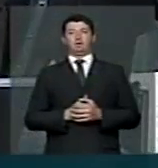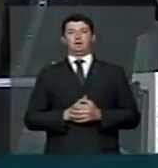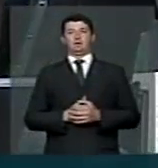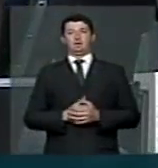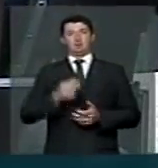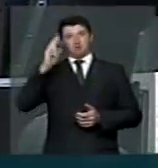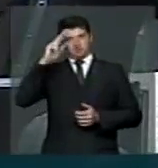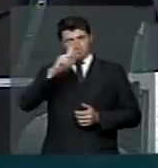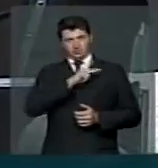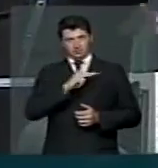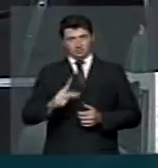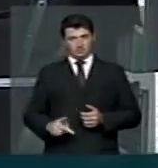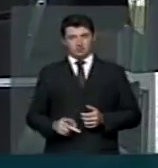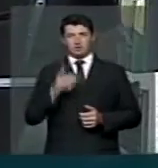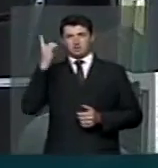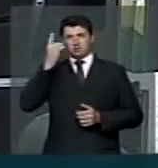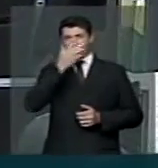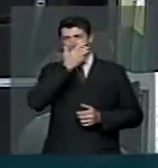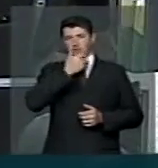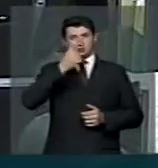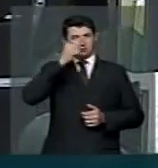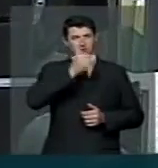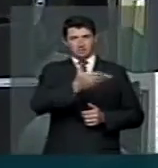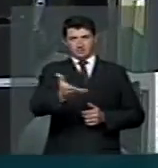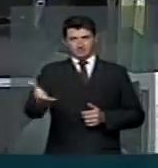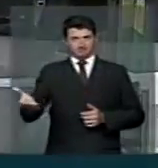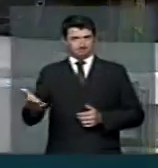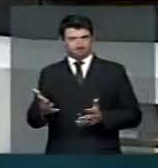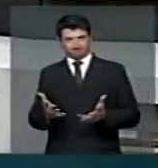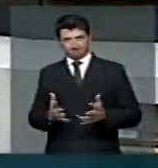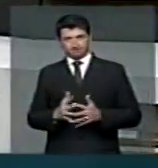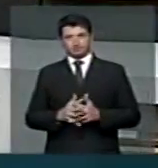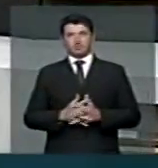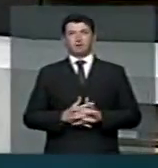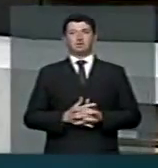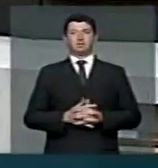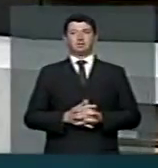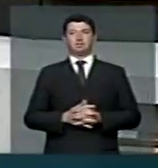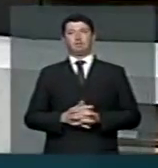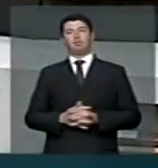Senhor presidente, senhoras e senhores deputados,